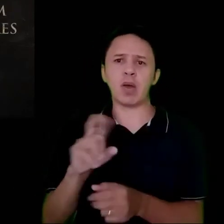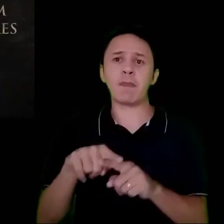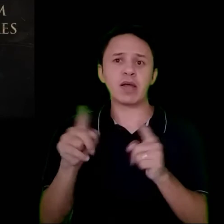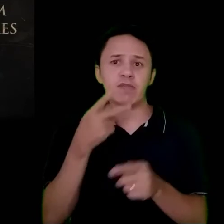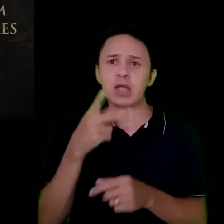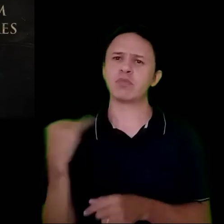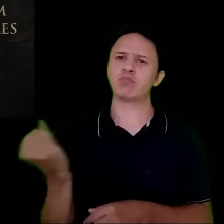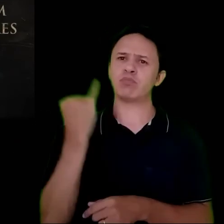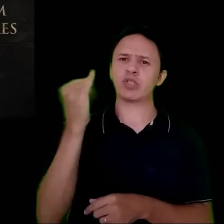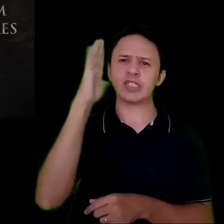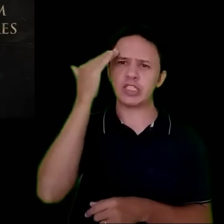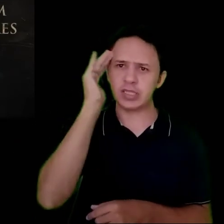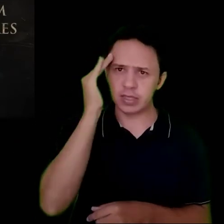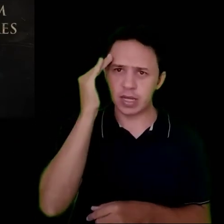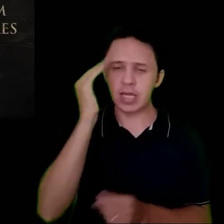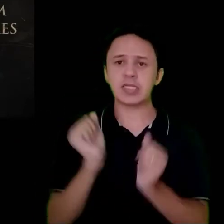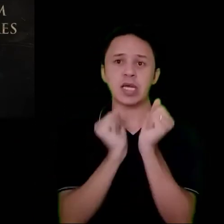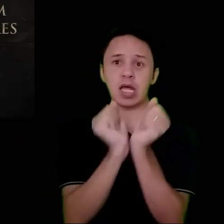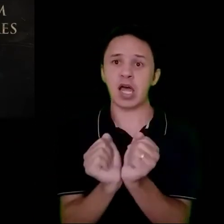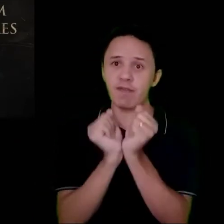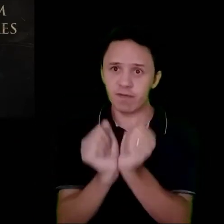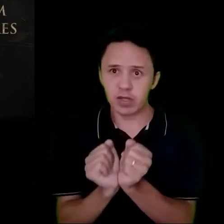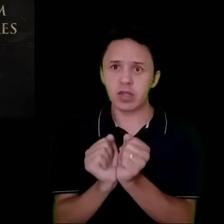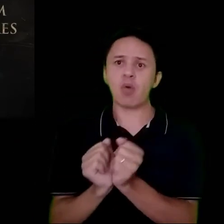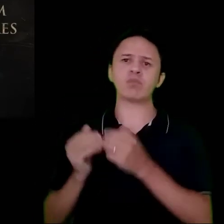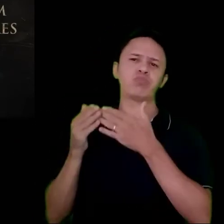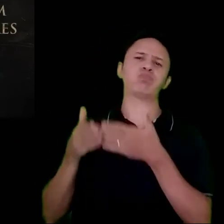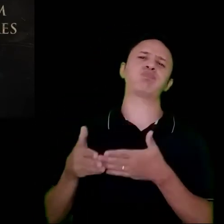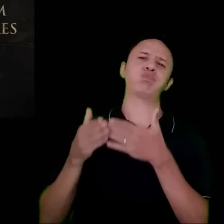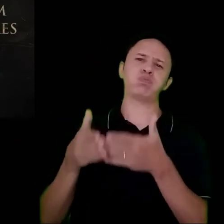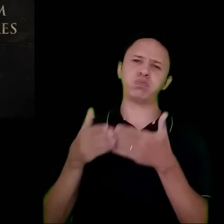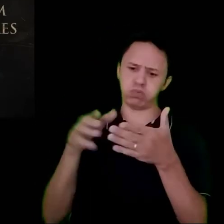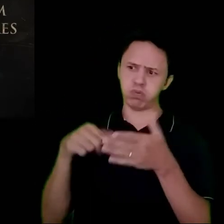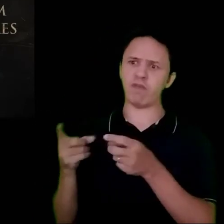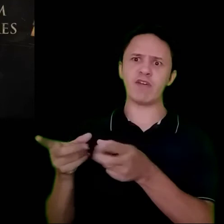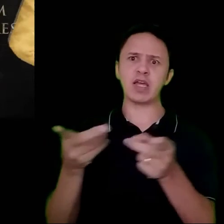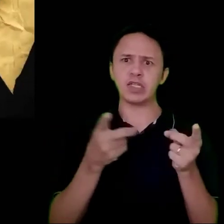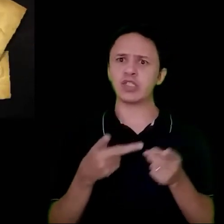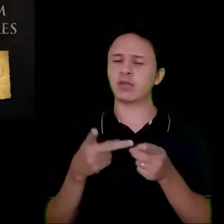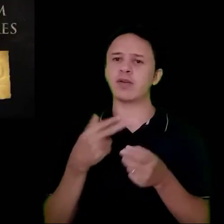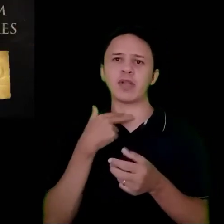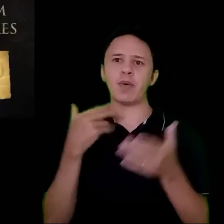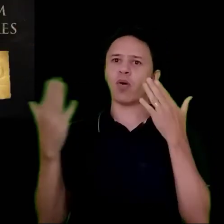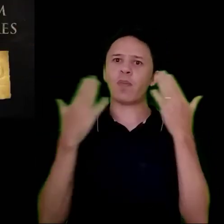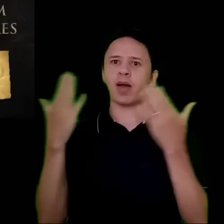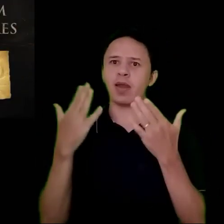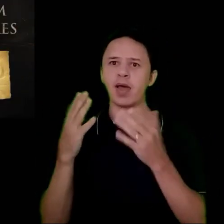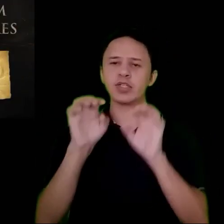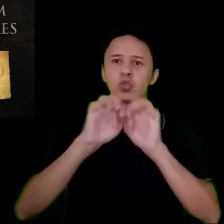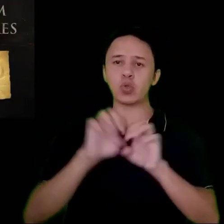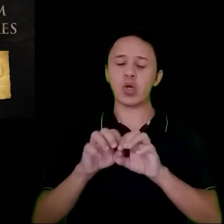lugares, mas enfatizar a importância de compreender que a escravidão no Atlântico é um fenômeno próprio, que não pode ser comparado. É uma